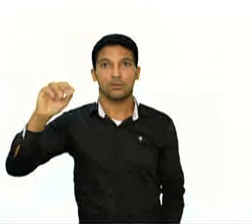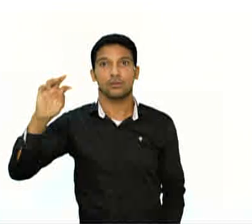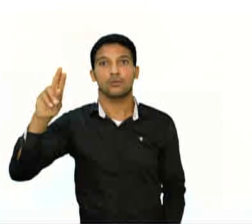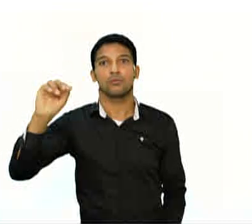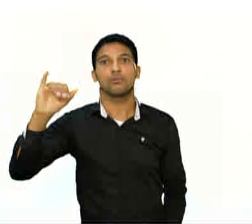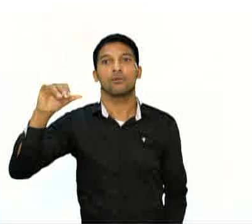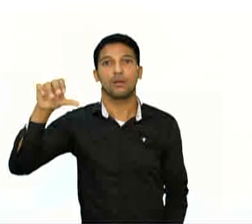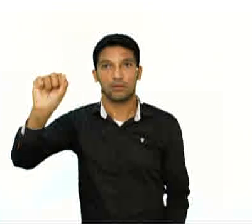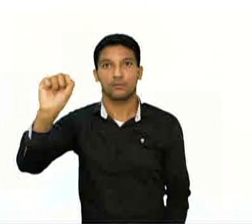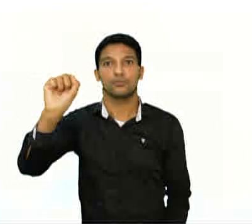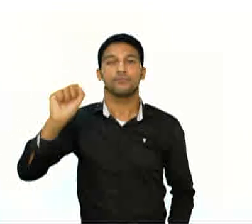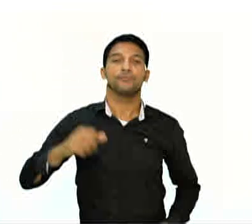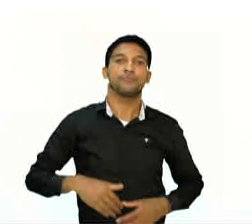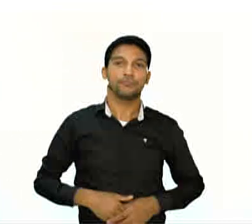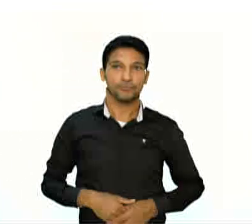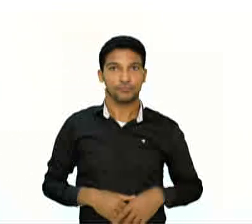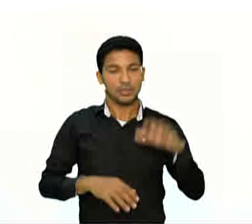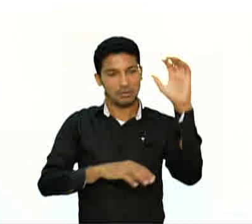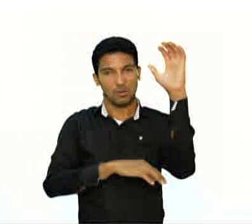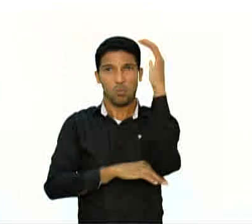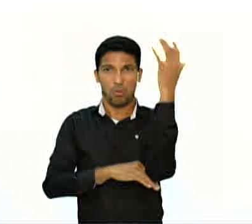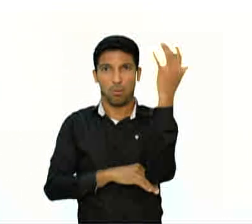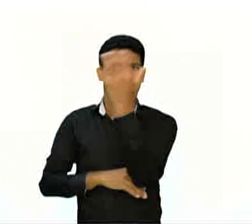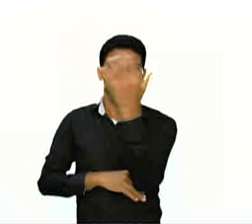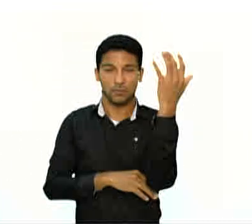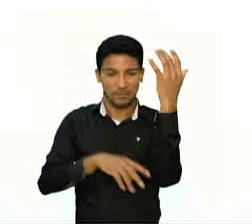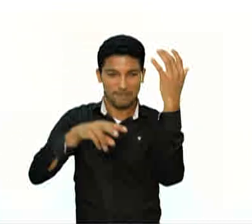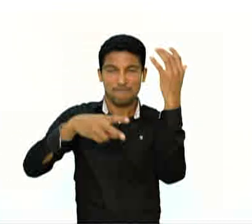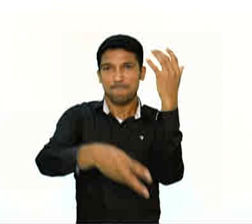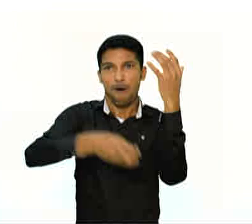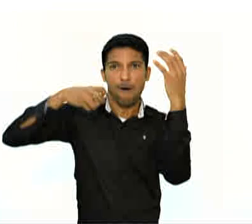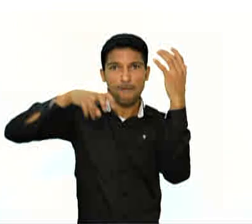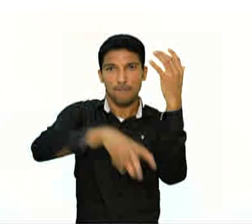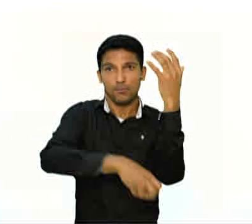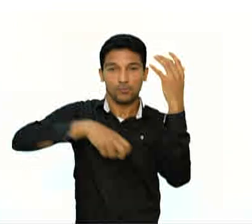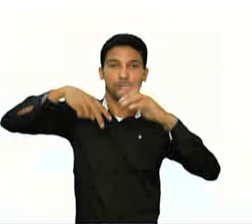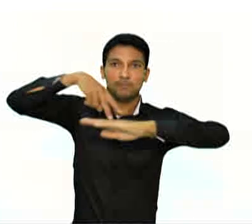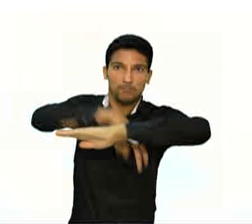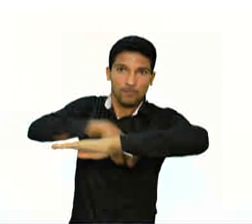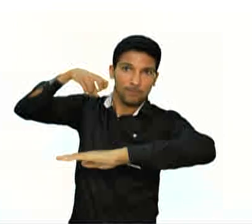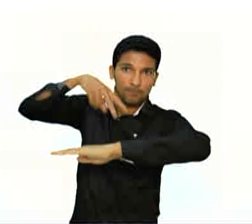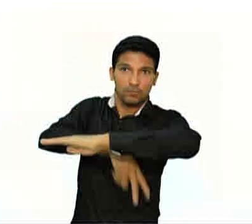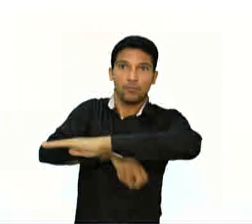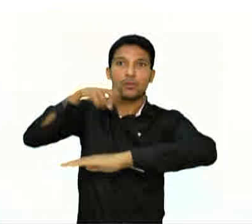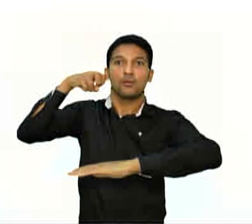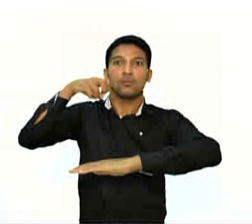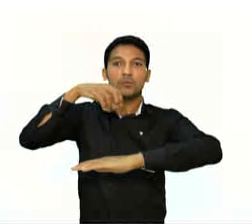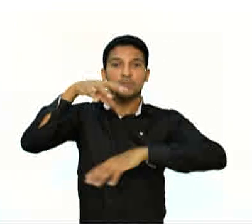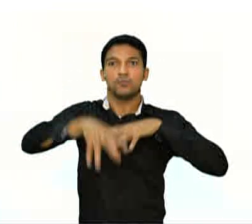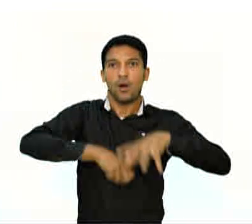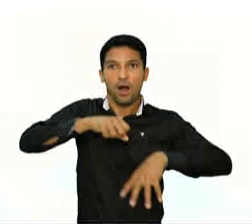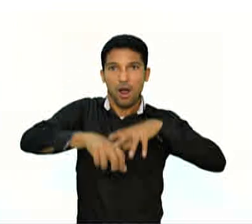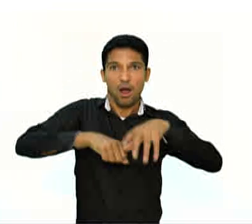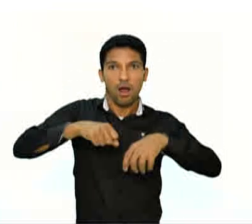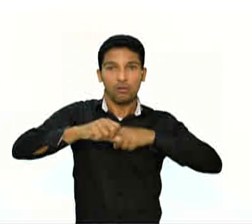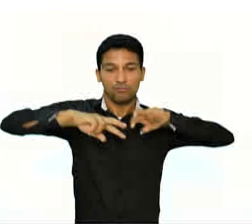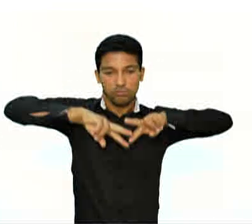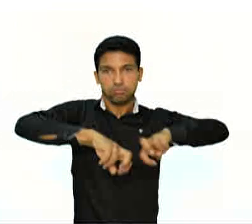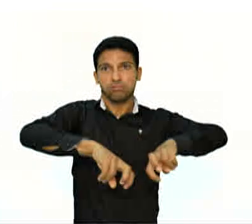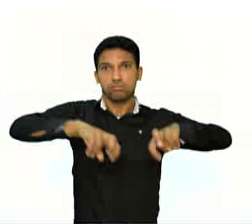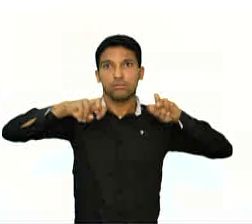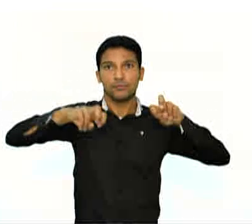além de crescente exclusão social. De modo geral, os impactos ambientais estão relacionados com a